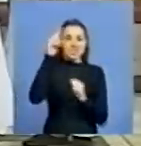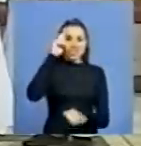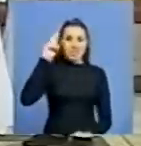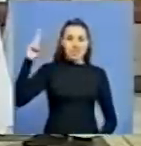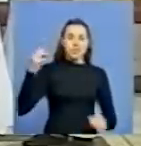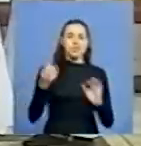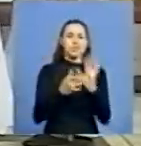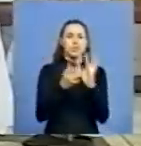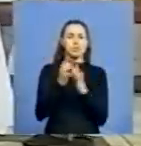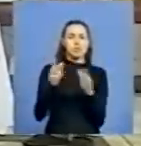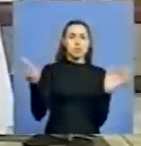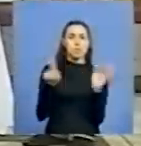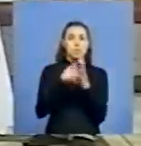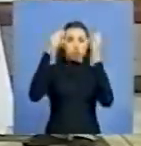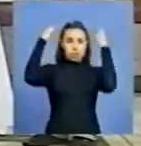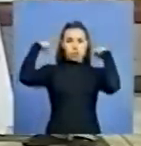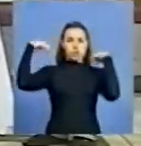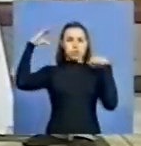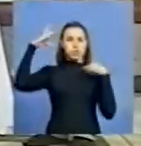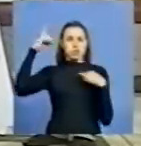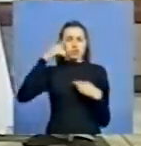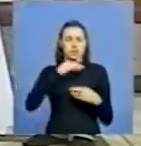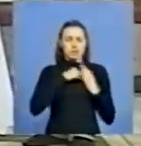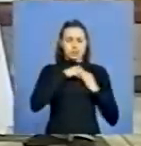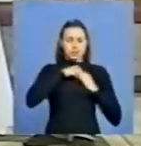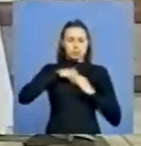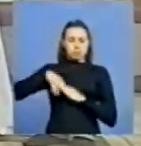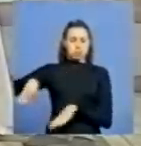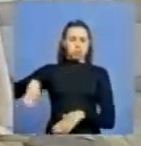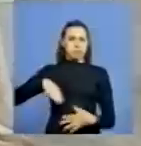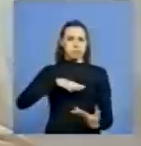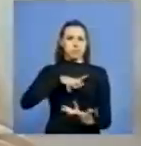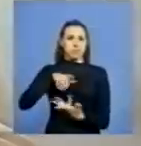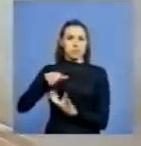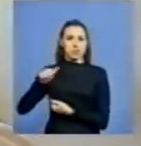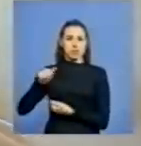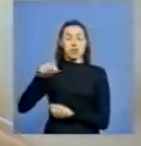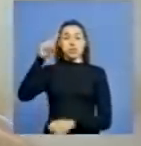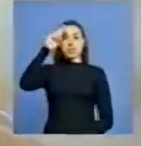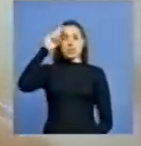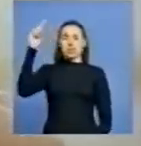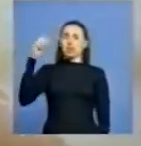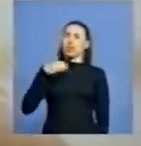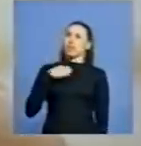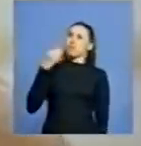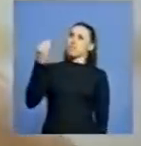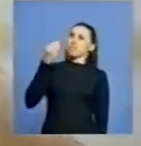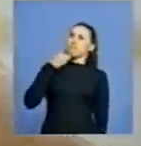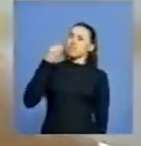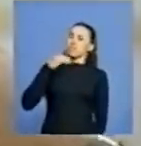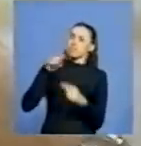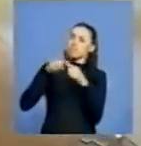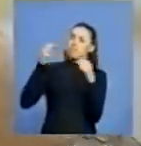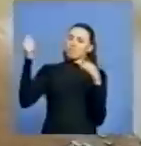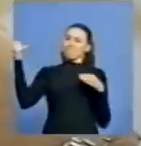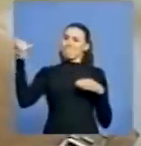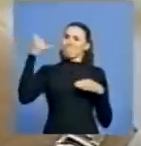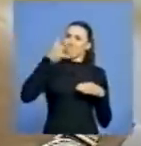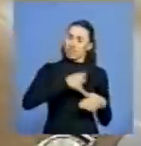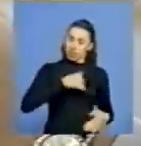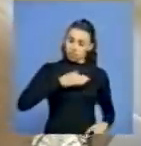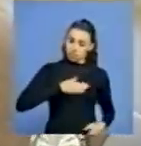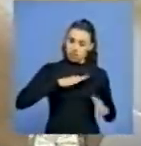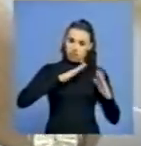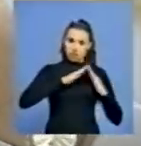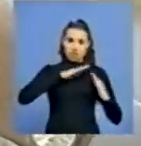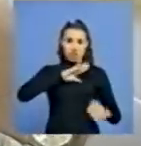o Cordeiro de Deus, aquele que tira o pecado do mundo. Senhor, eu não sou digno que entreis em minha